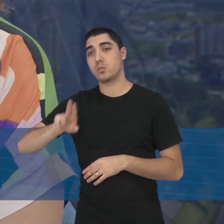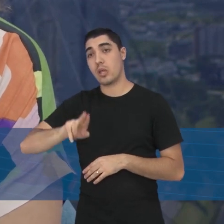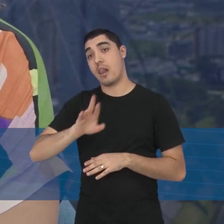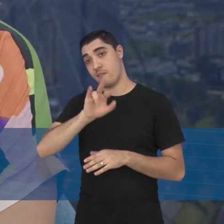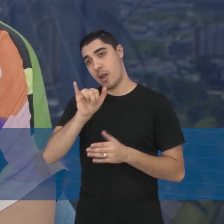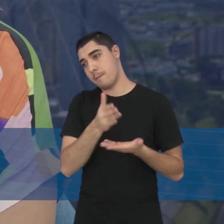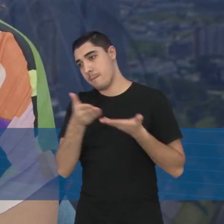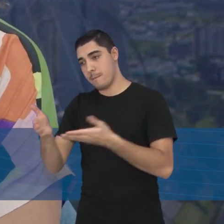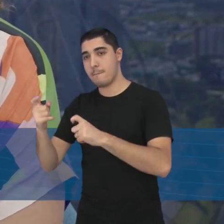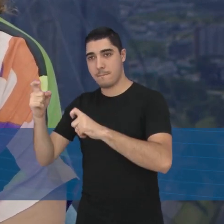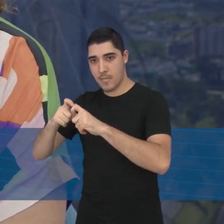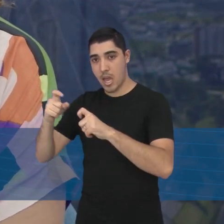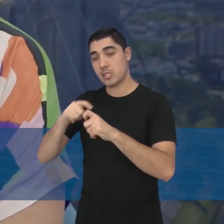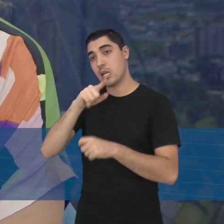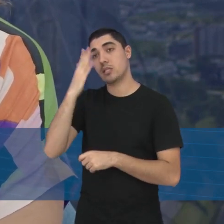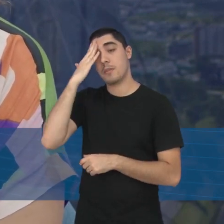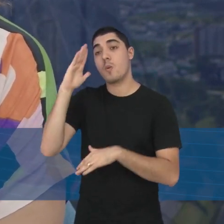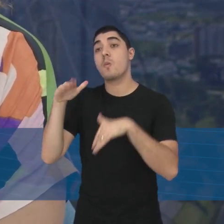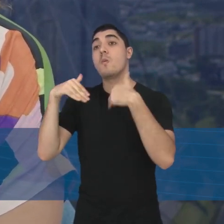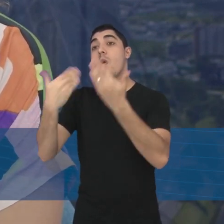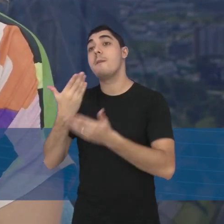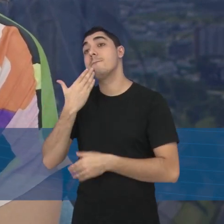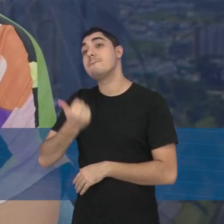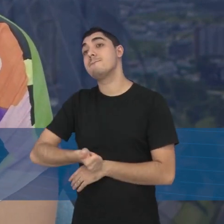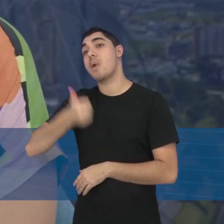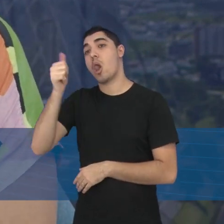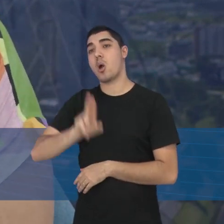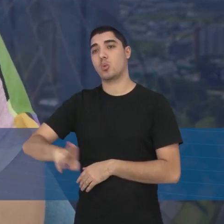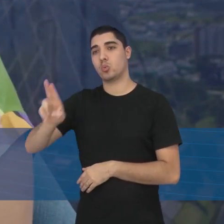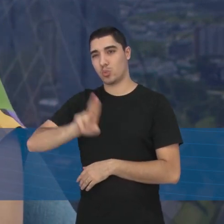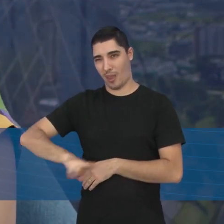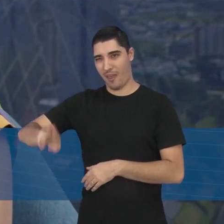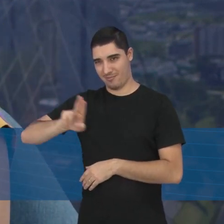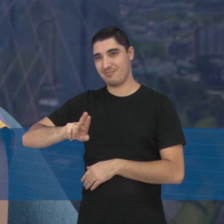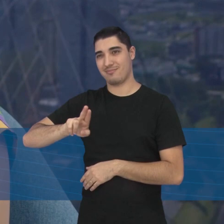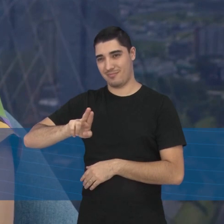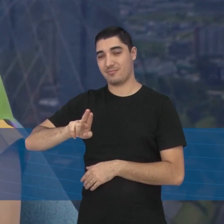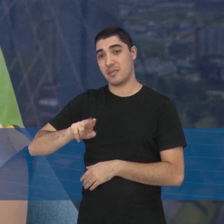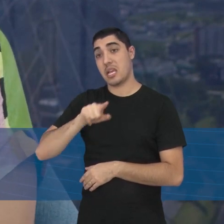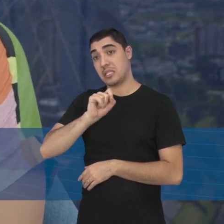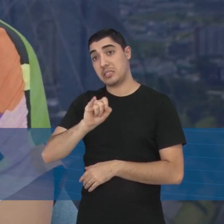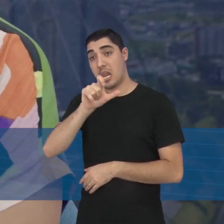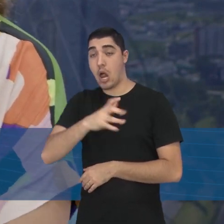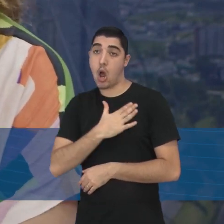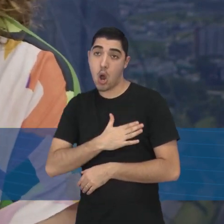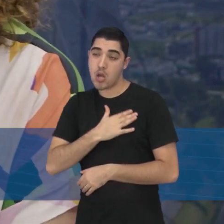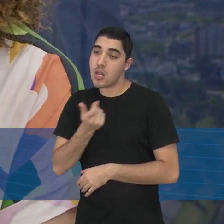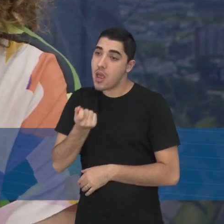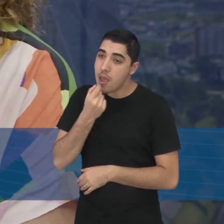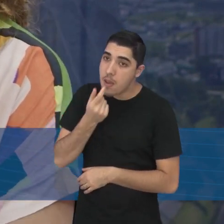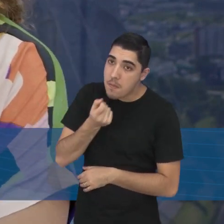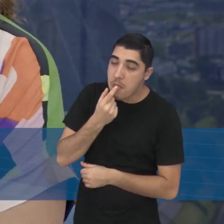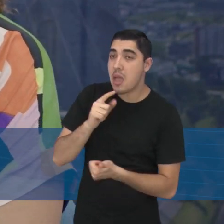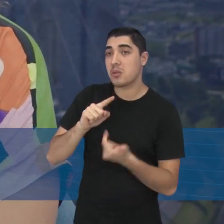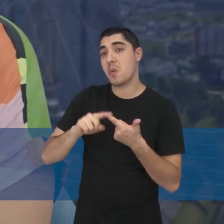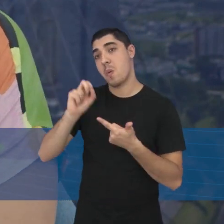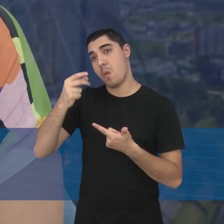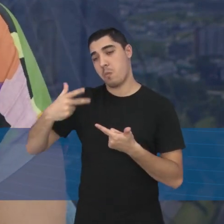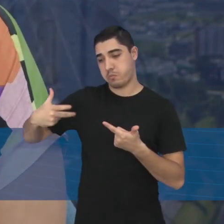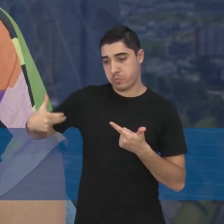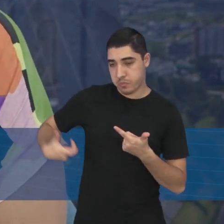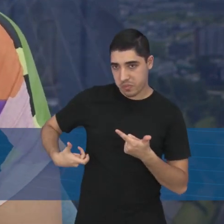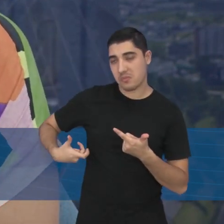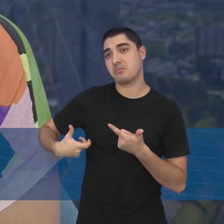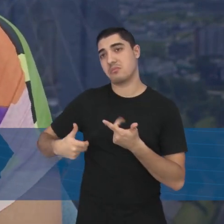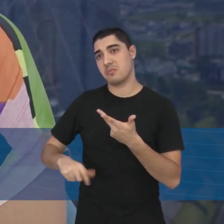para ver qual a melhor indicação no caso dela. Se ela prefere uma pílula oral, se ela prefere um método injetável,